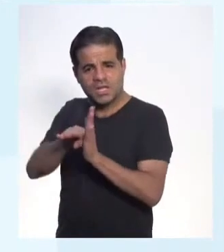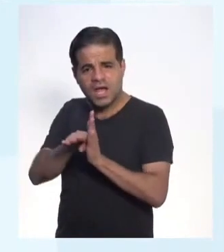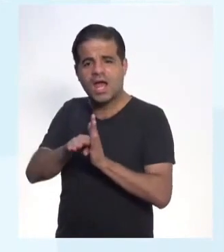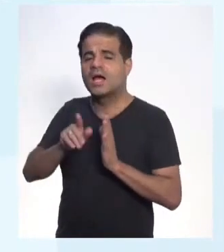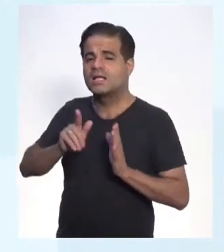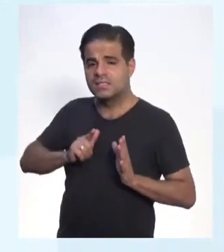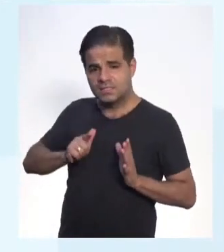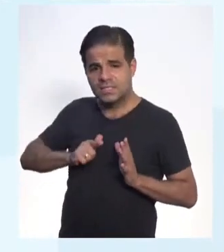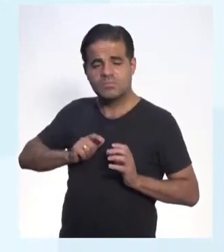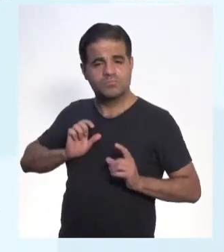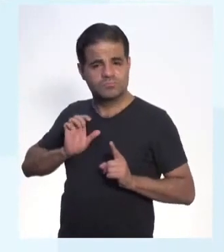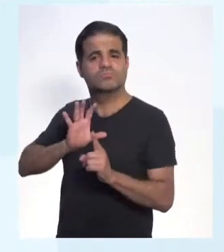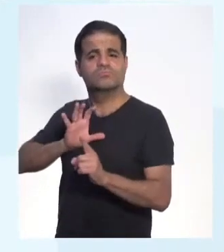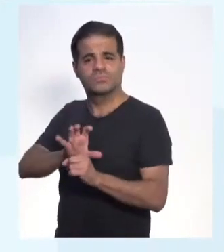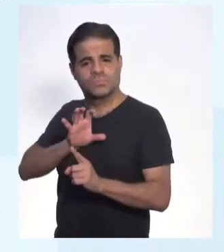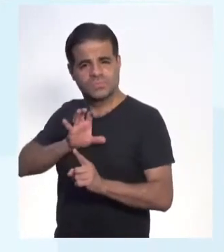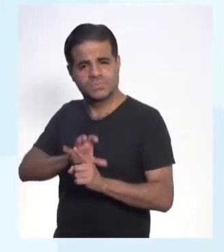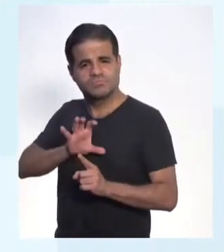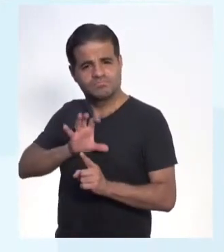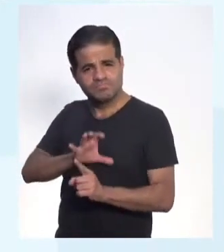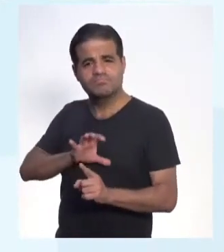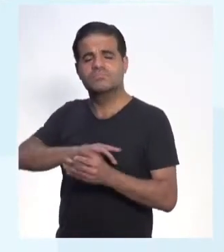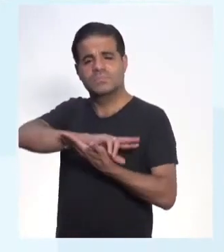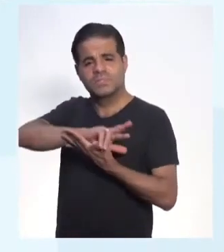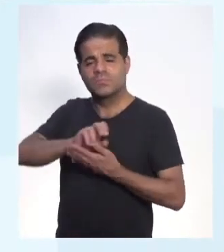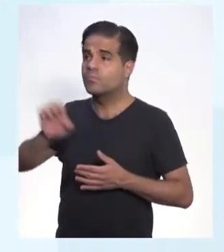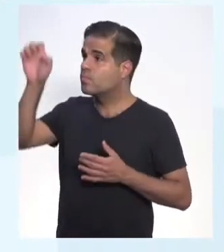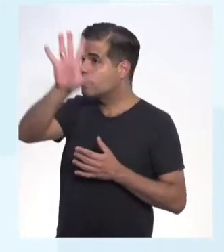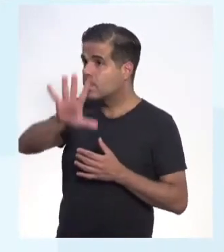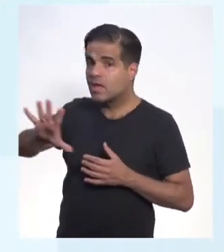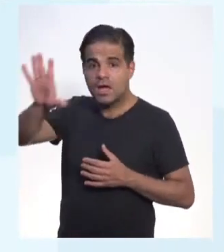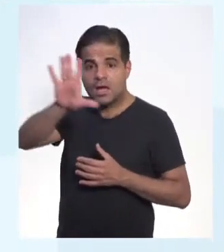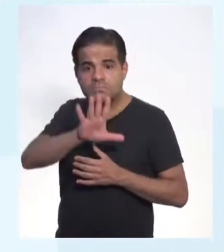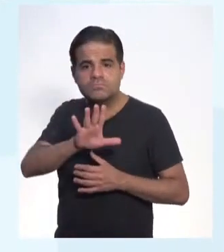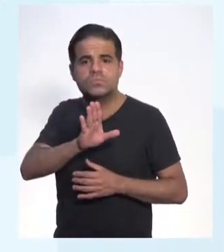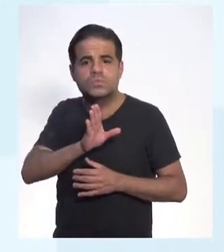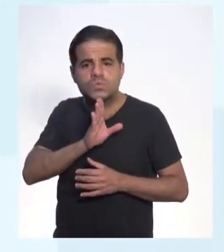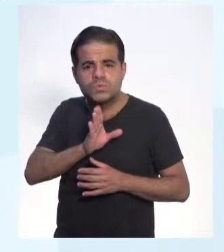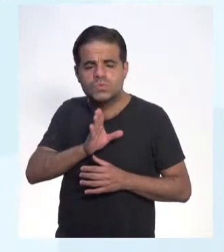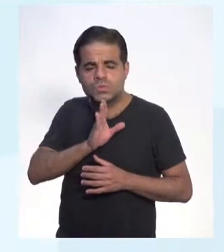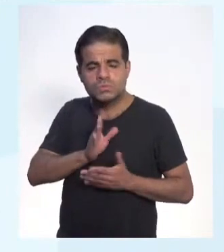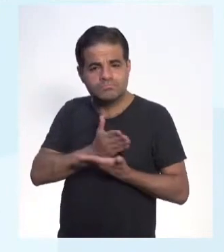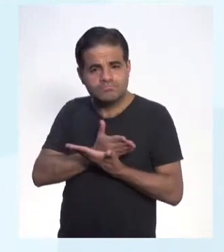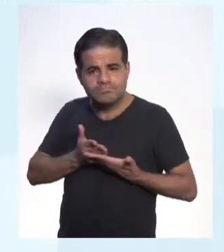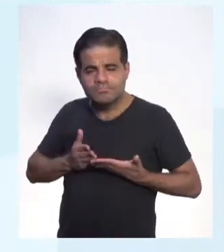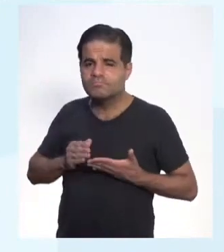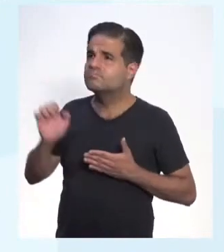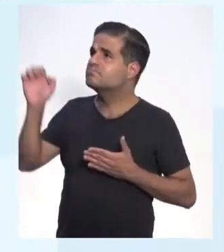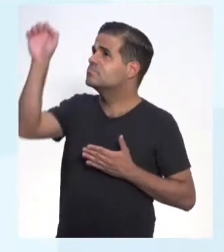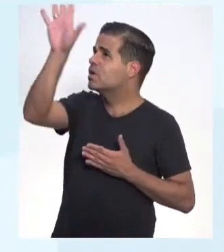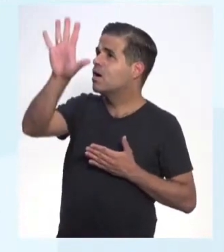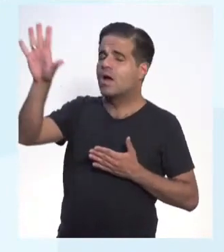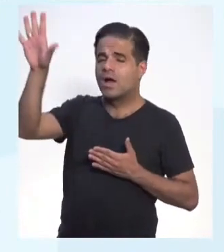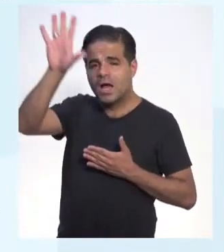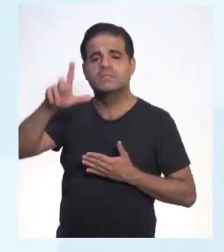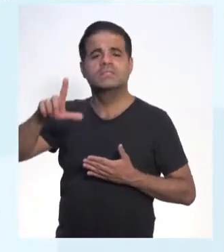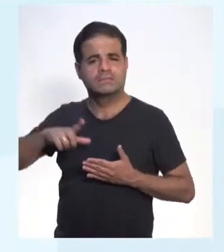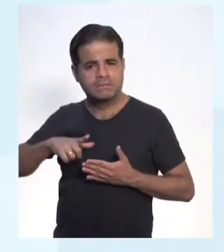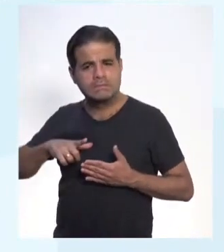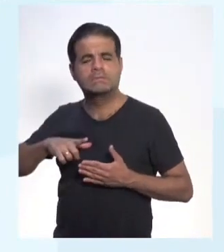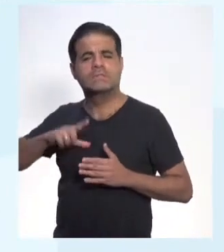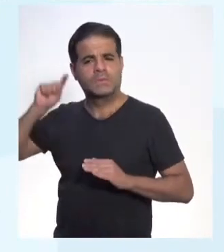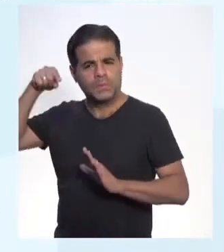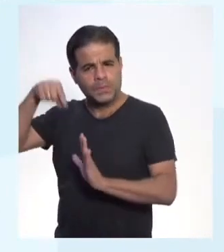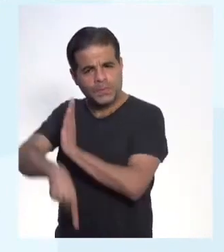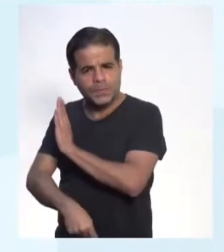a influência, né, da diversidade europeia, dos conhecimentos desse continente, e nós temos